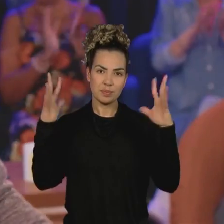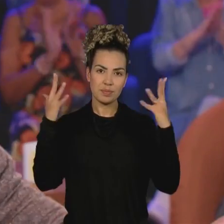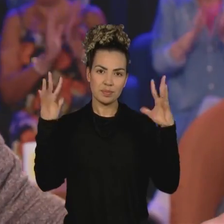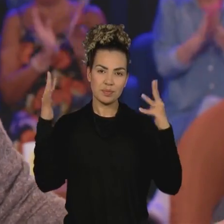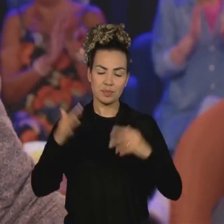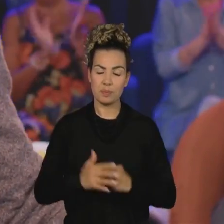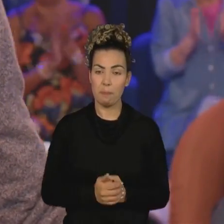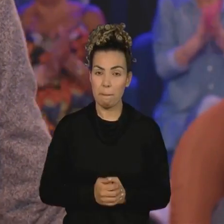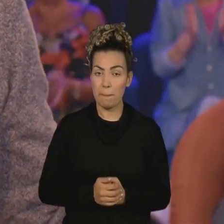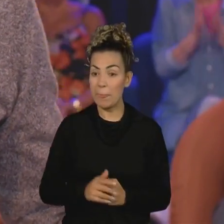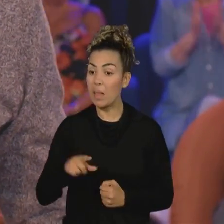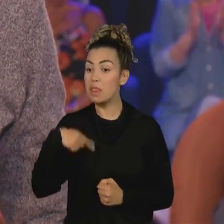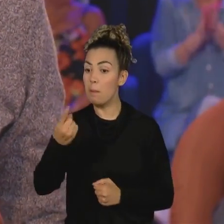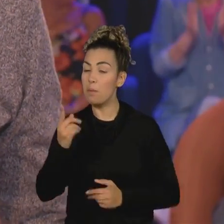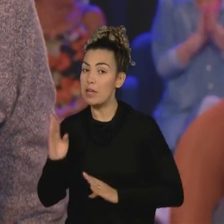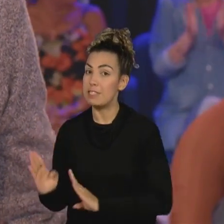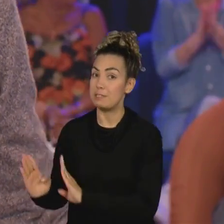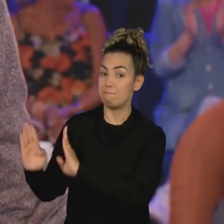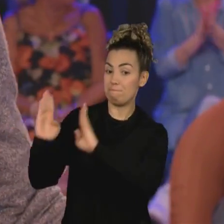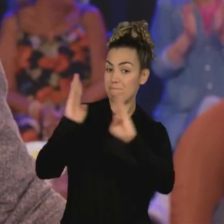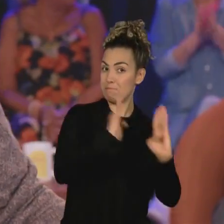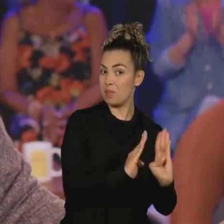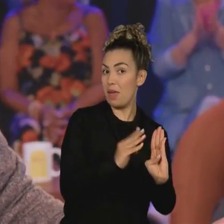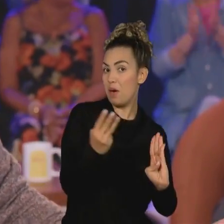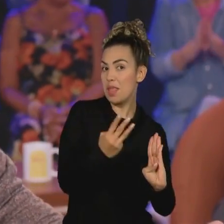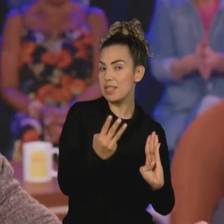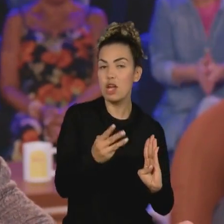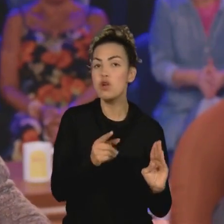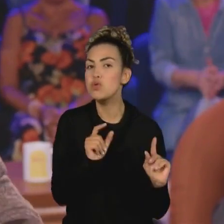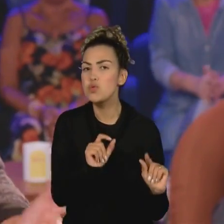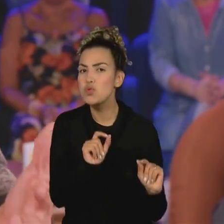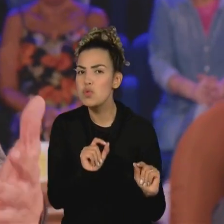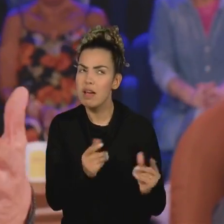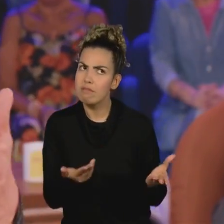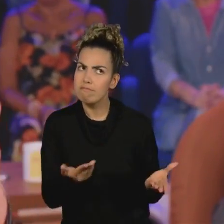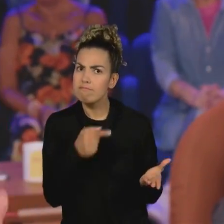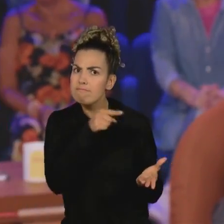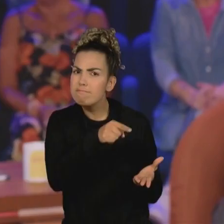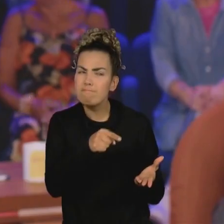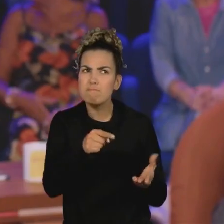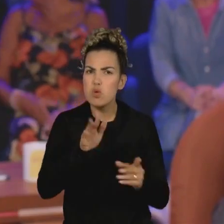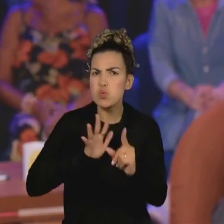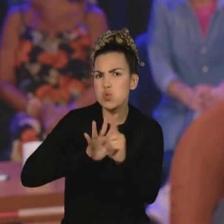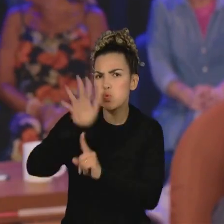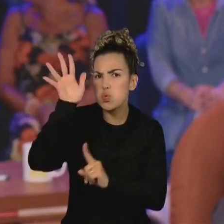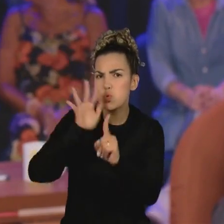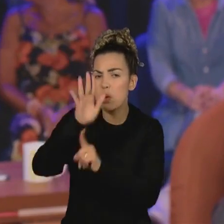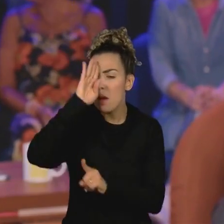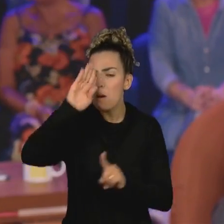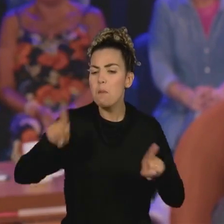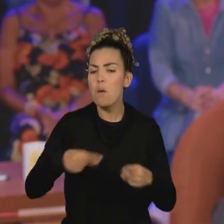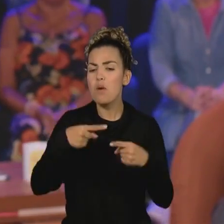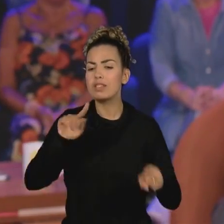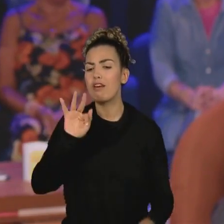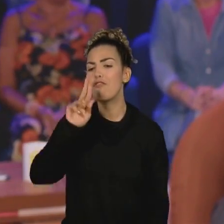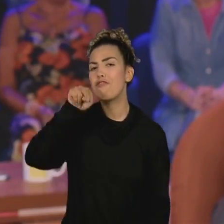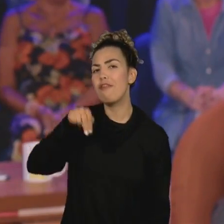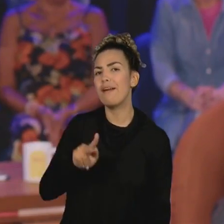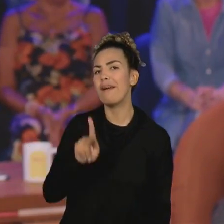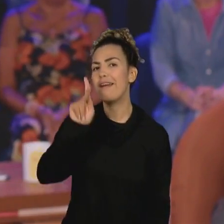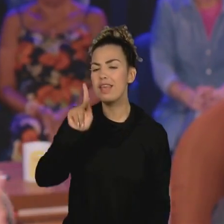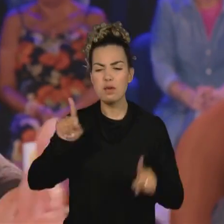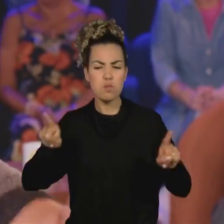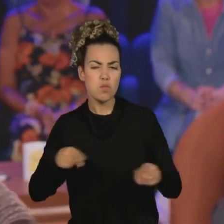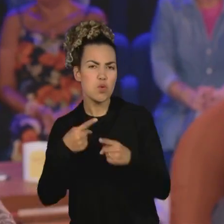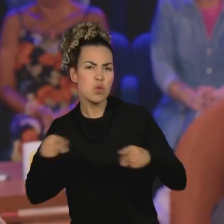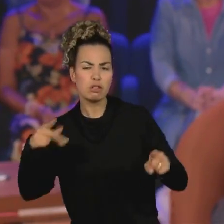E no terceiro sinal, ela é uma das principais vozes do funk brasileiro, uma estrela da música e cultura